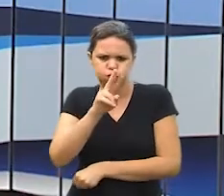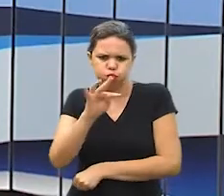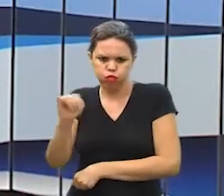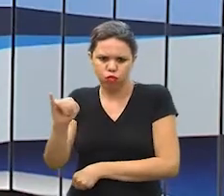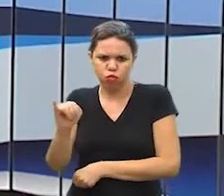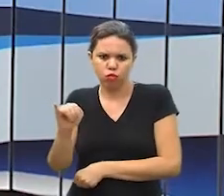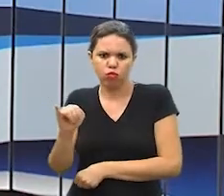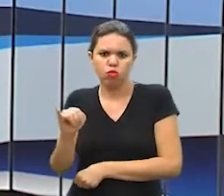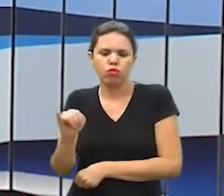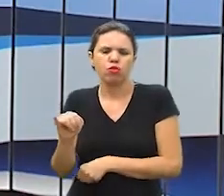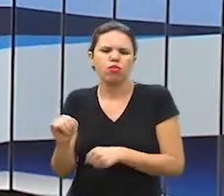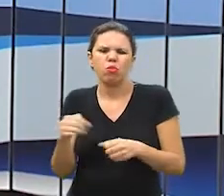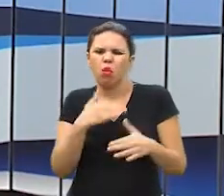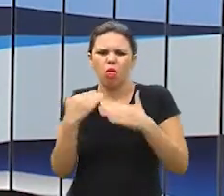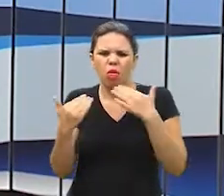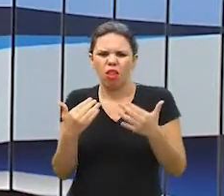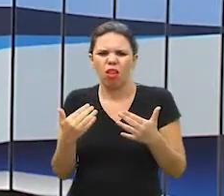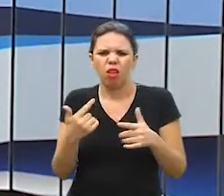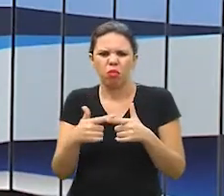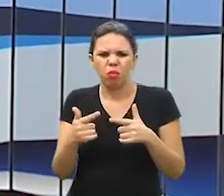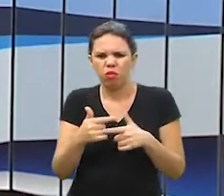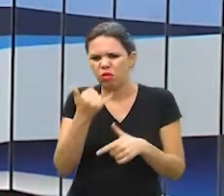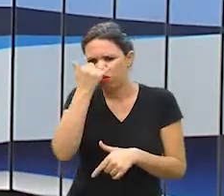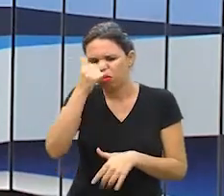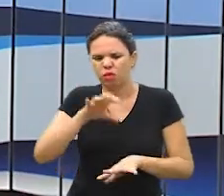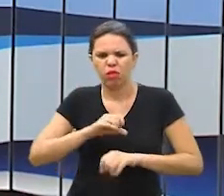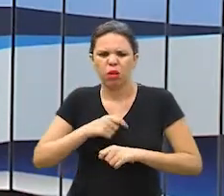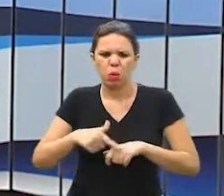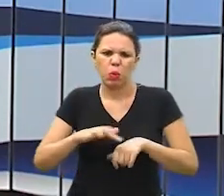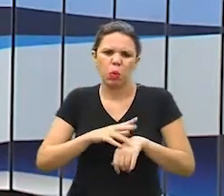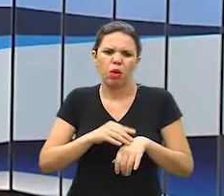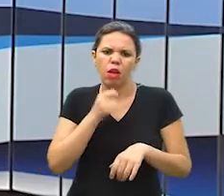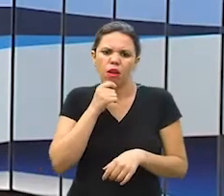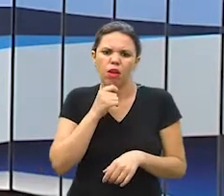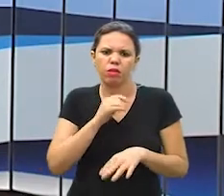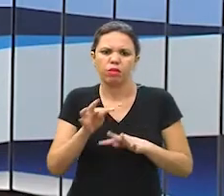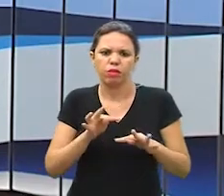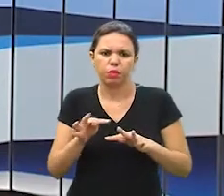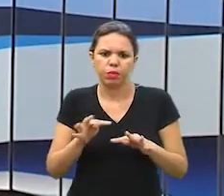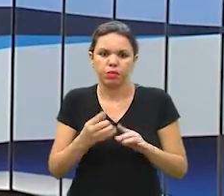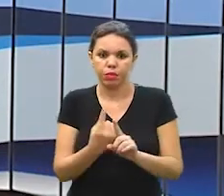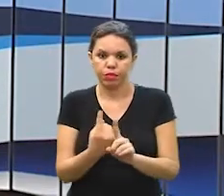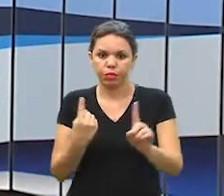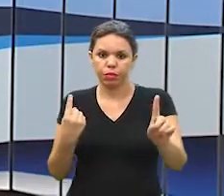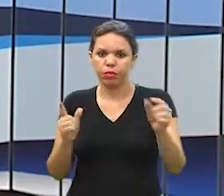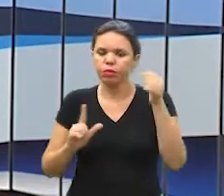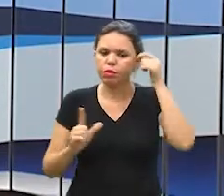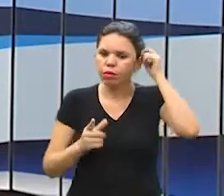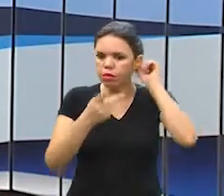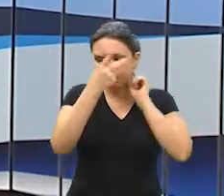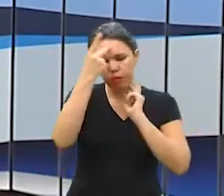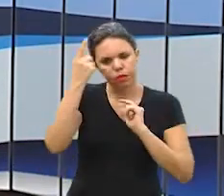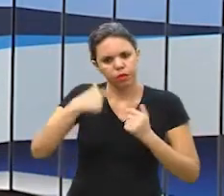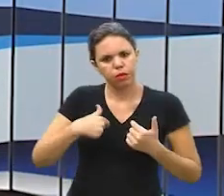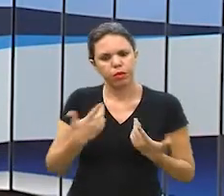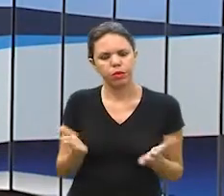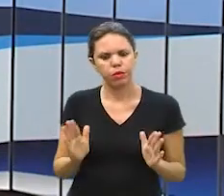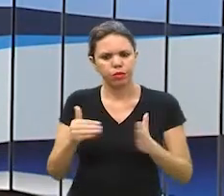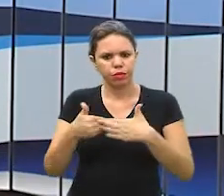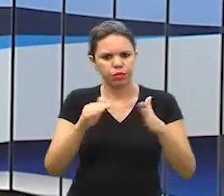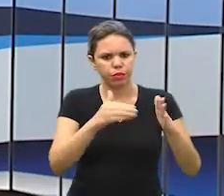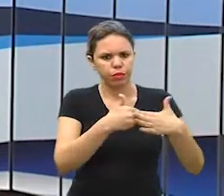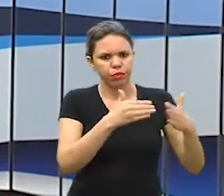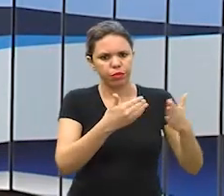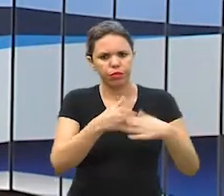UTIs, óbitos, as sequelas de quem se recupera e, claro, que o distanciamento pessoal com o fechamento